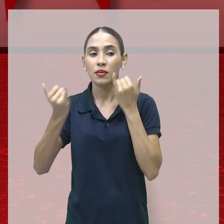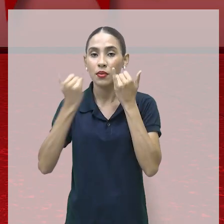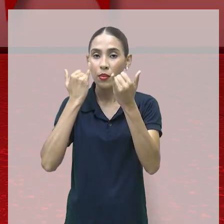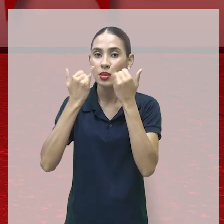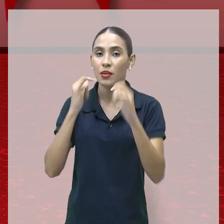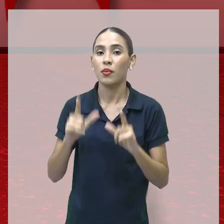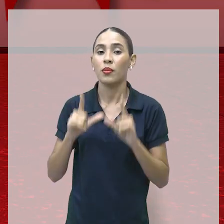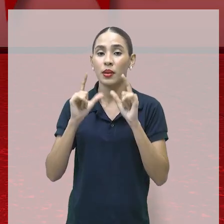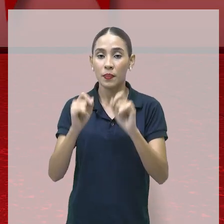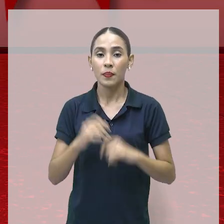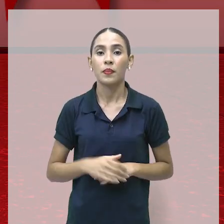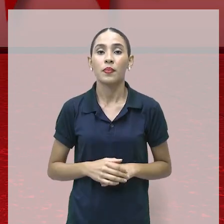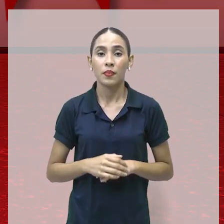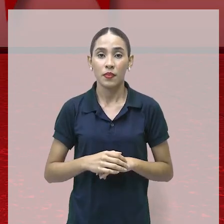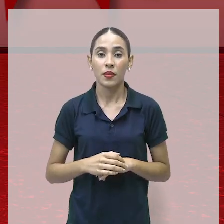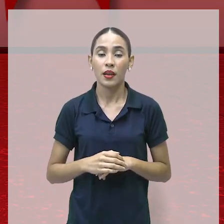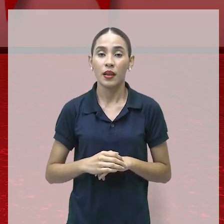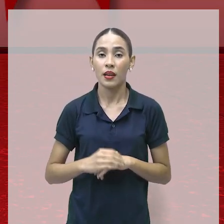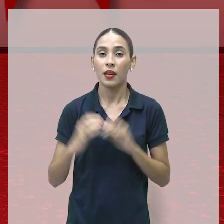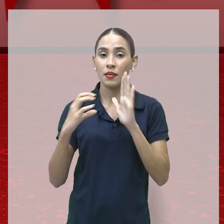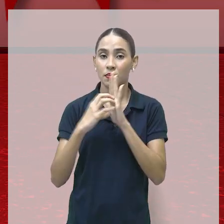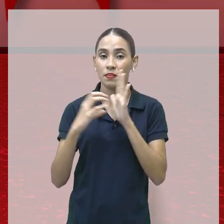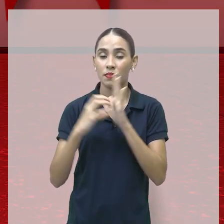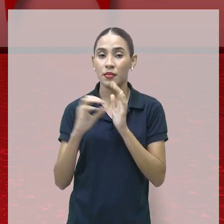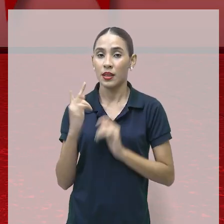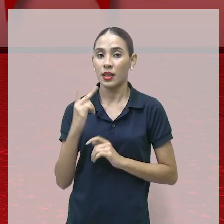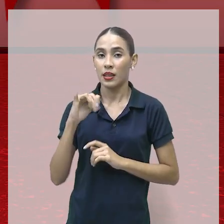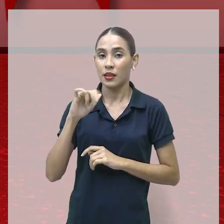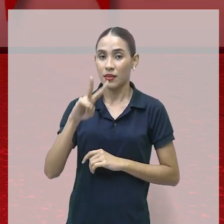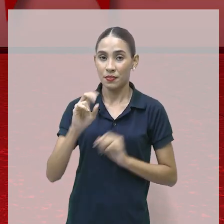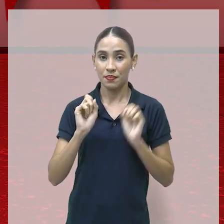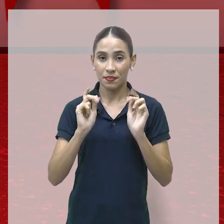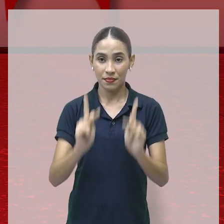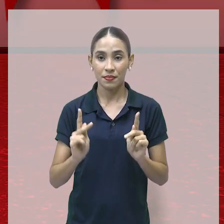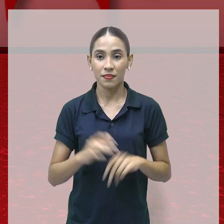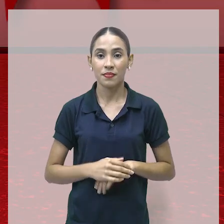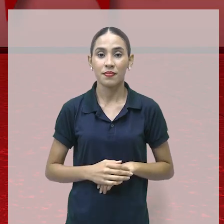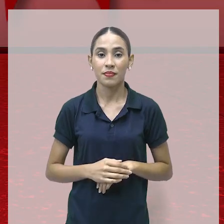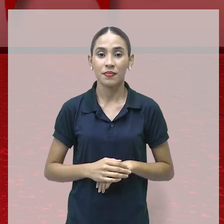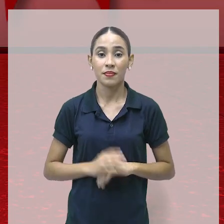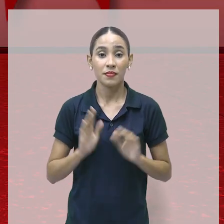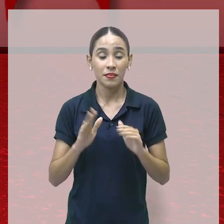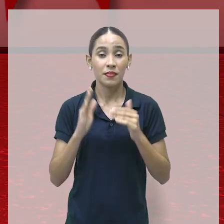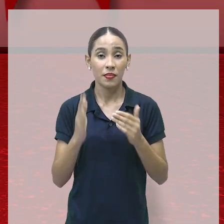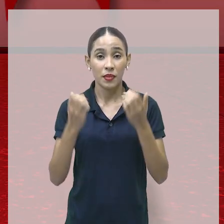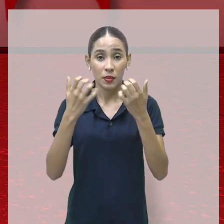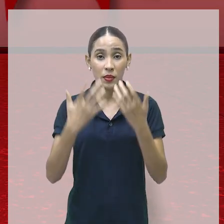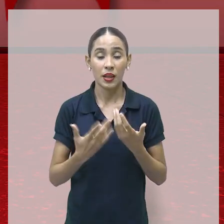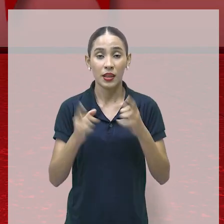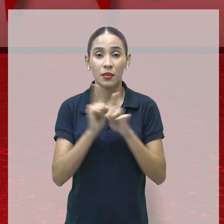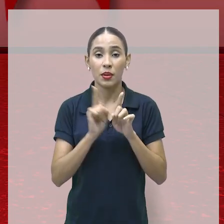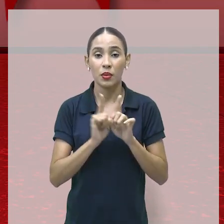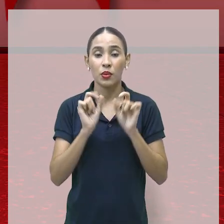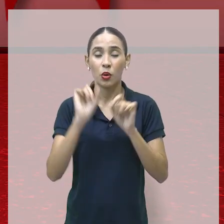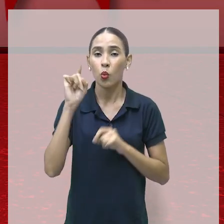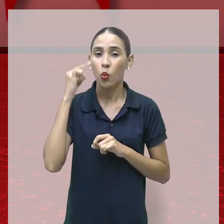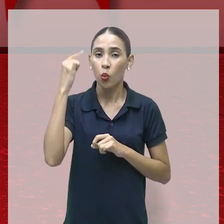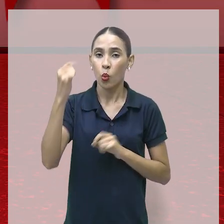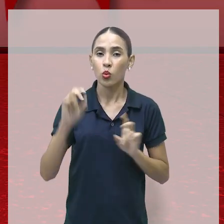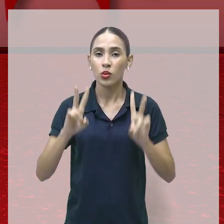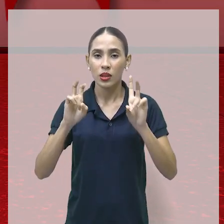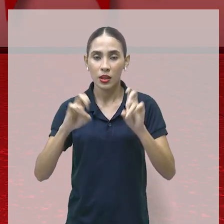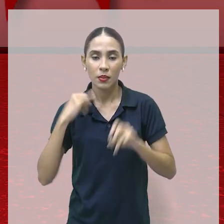informações sobre o HIV e a AIDS. Tá certo? E aí a gente vai falar também sobre um outro tema